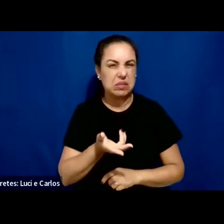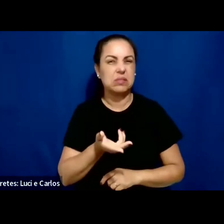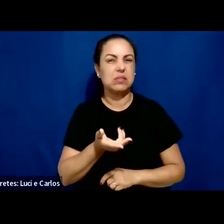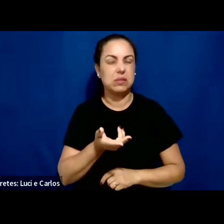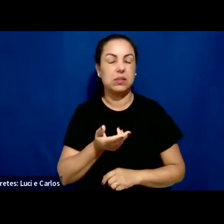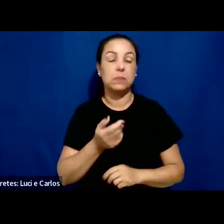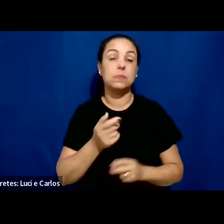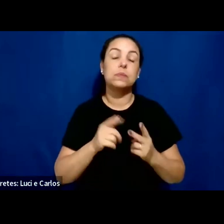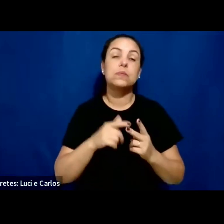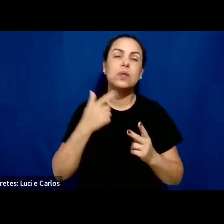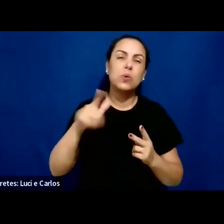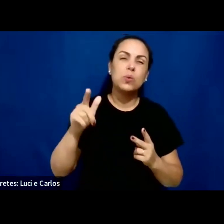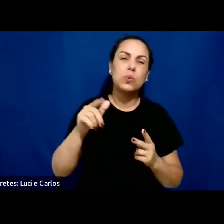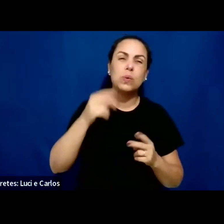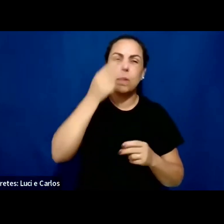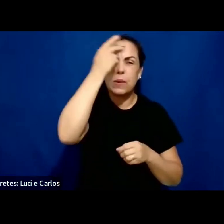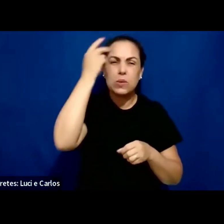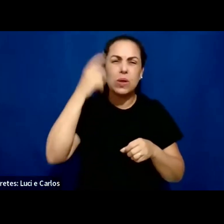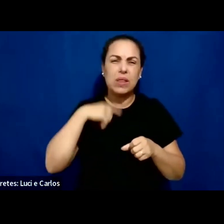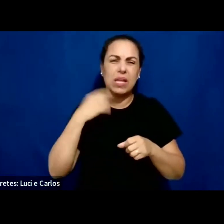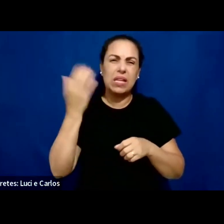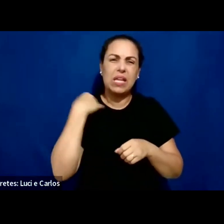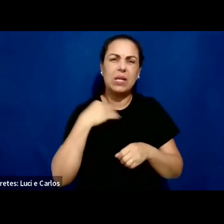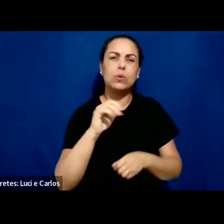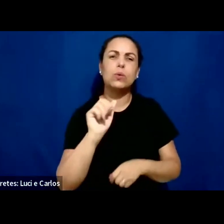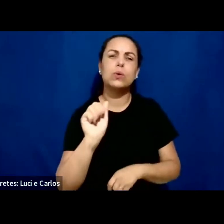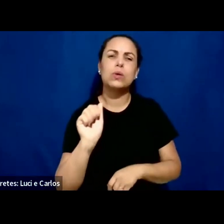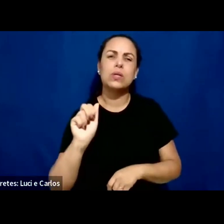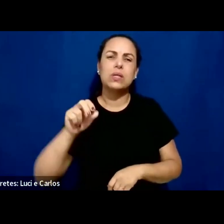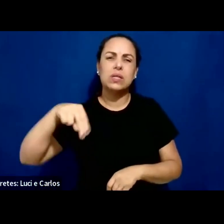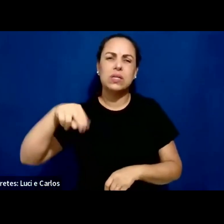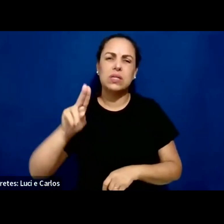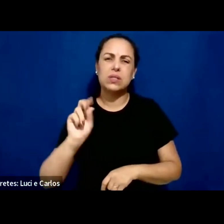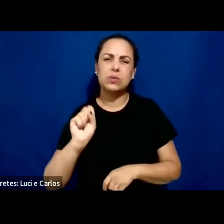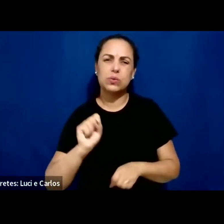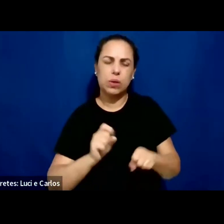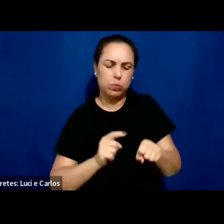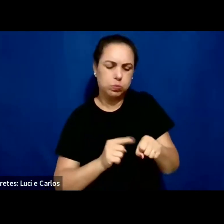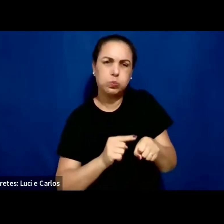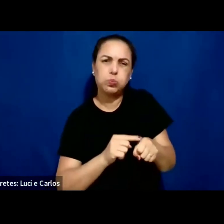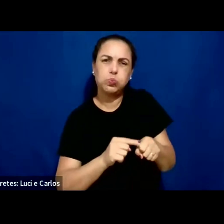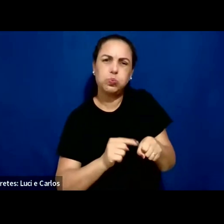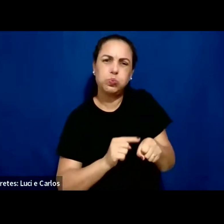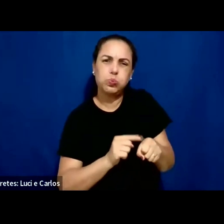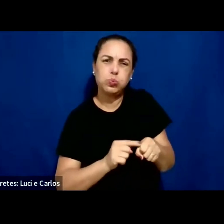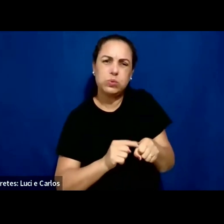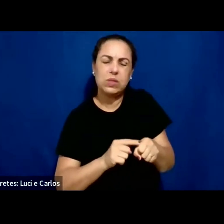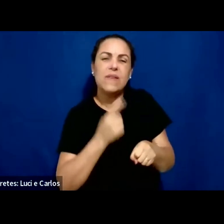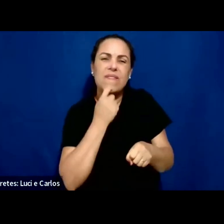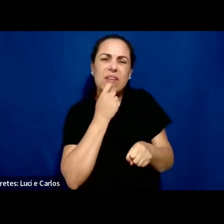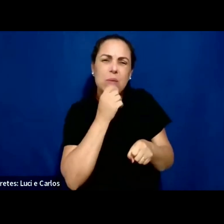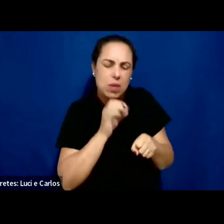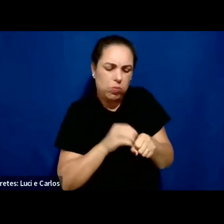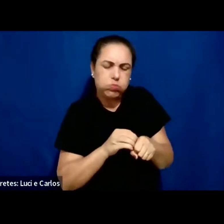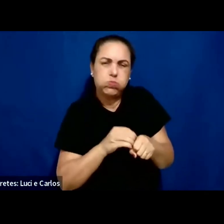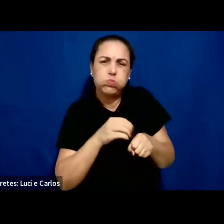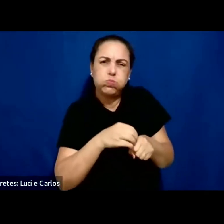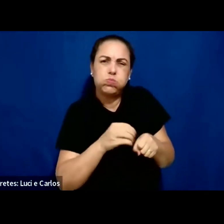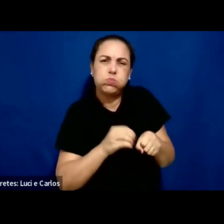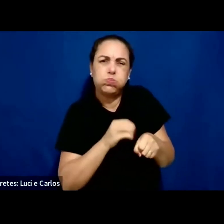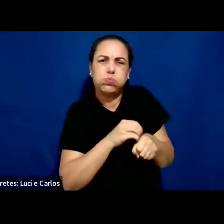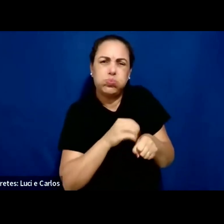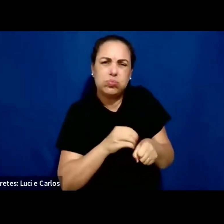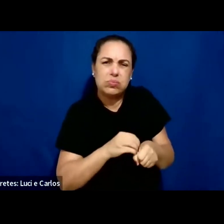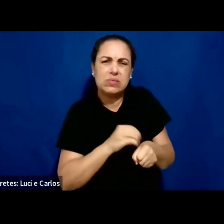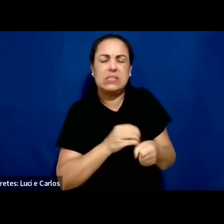hemorroida pode ter câncer no reto? Não, necessariamente. O problema da hemorroida, vou explicar